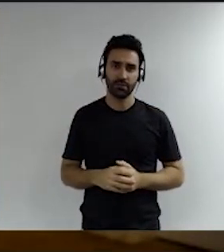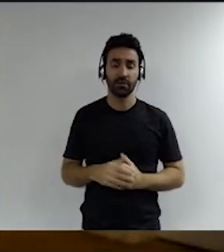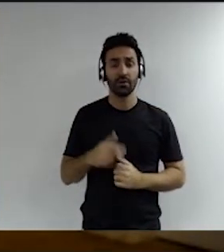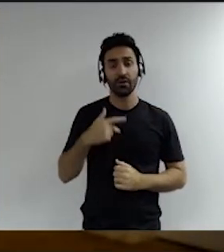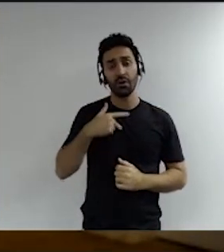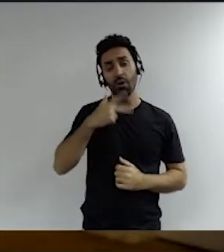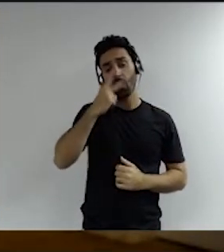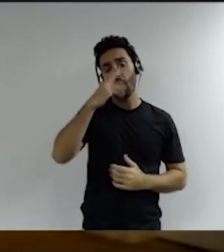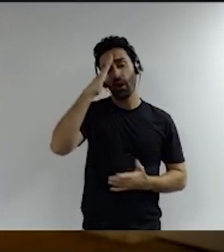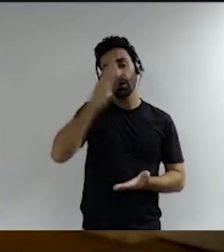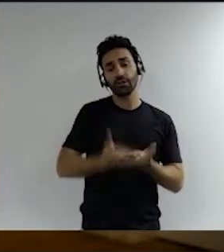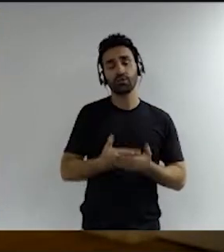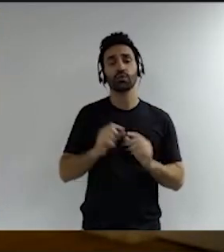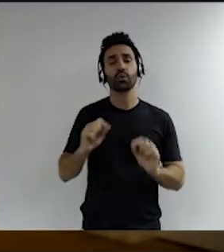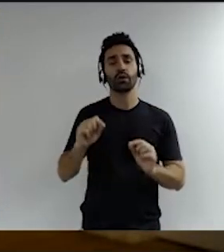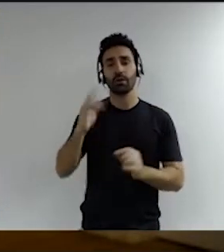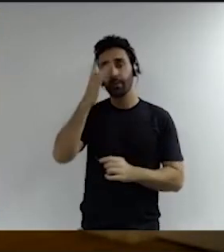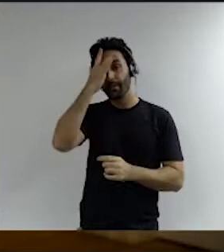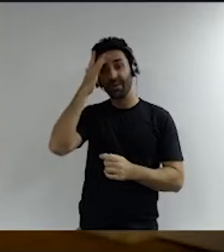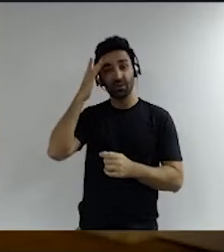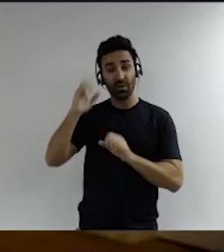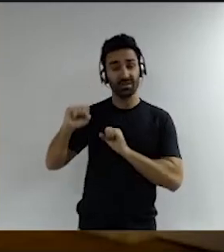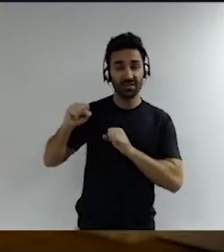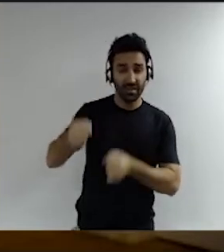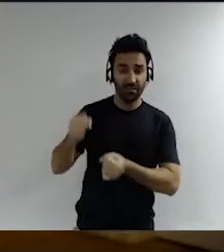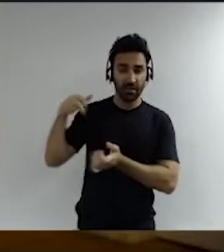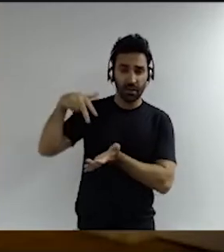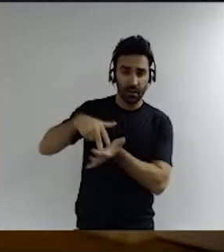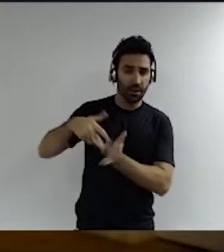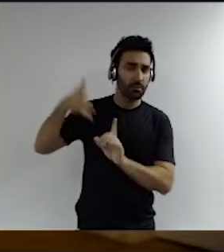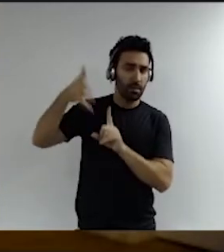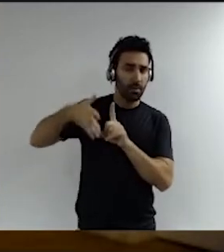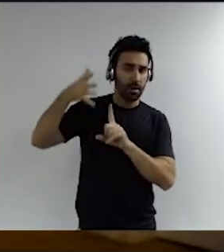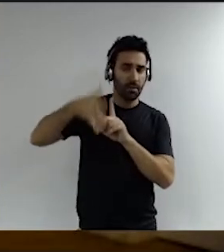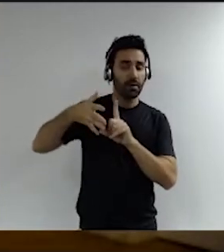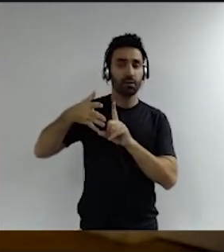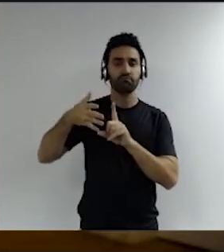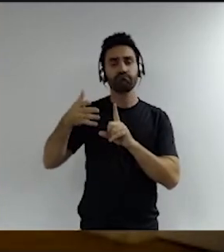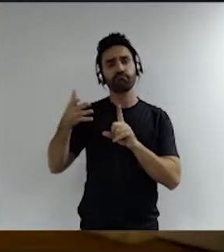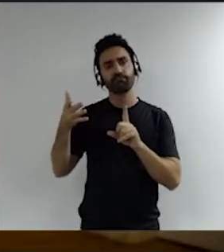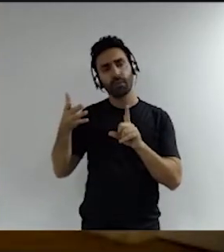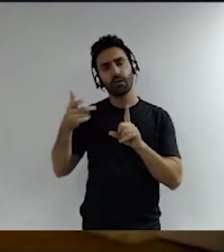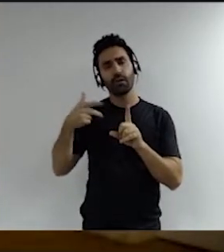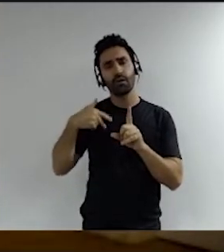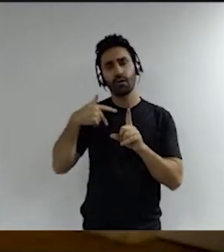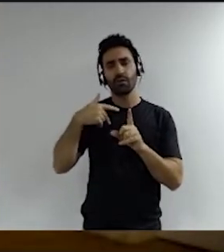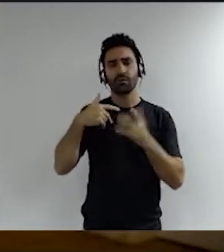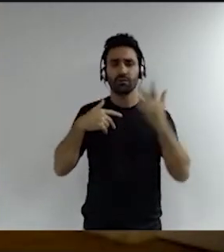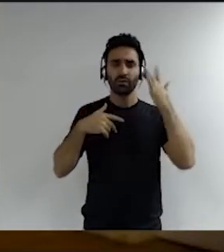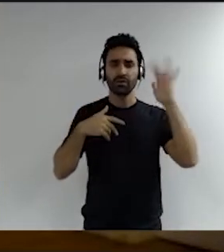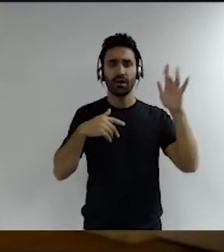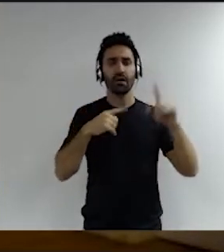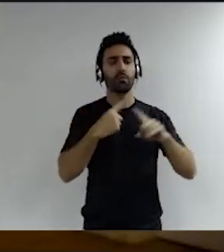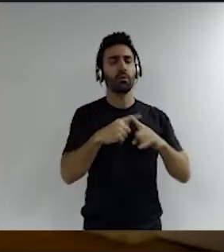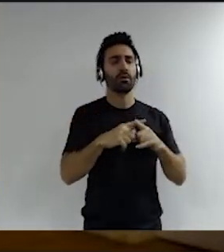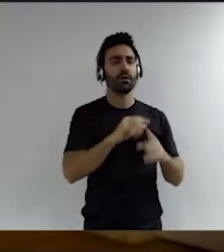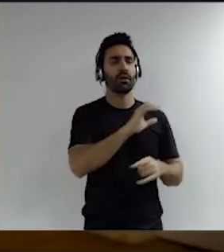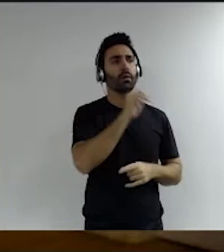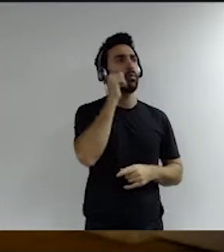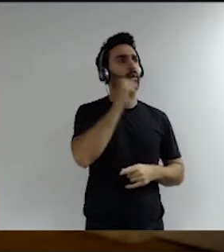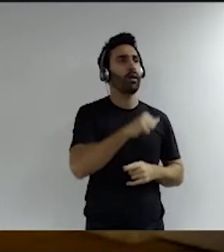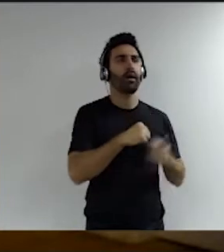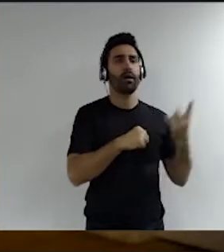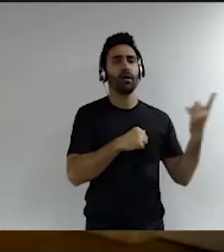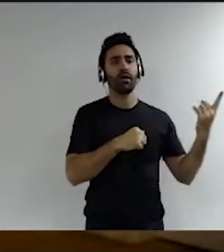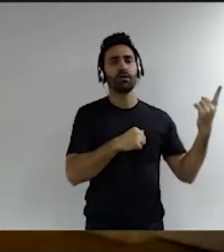Acredito que a sustentação oral ao longo do tempo, talvez por que a CLEA tem que sair de Porto